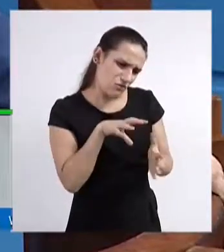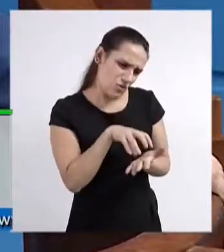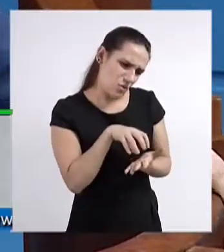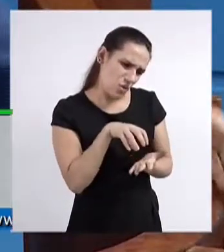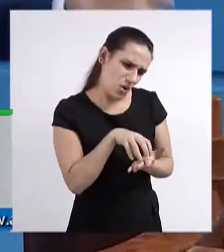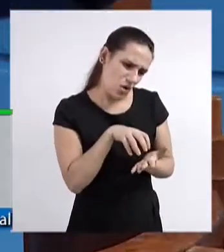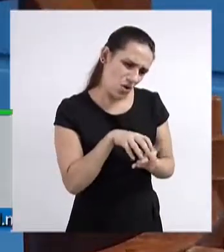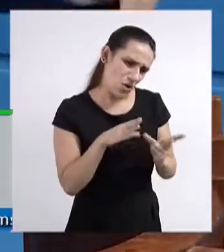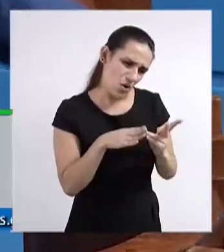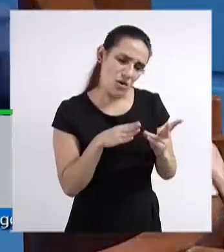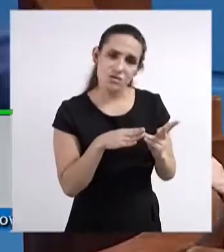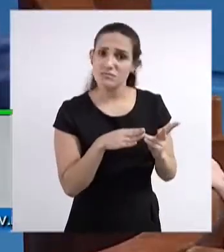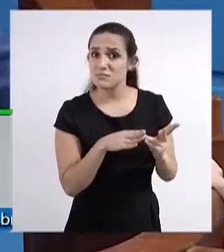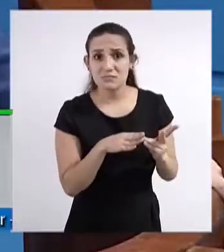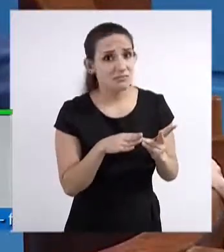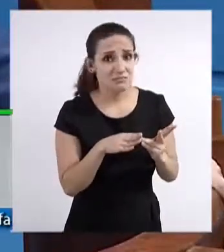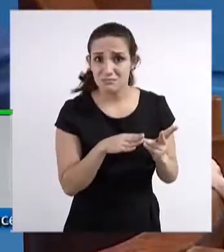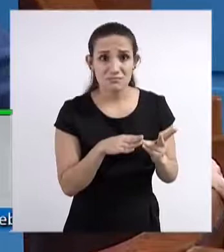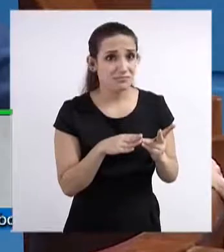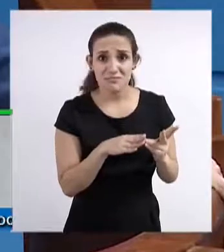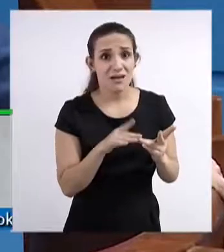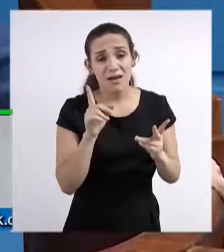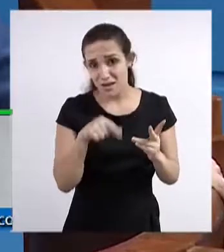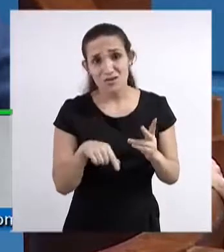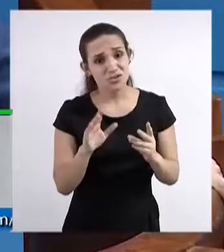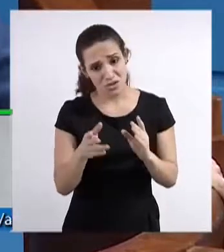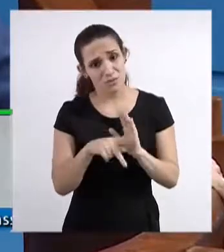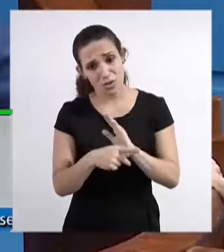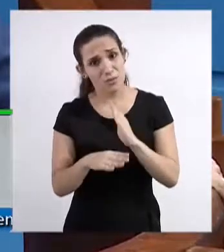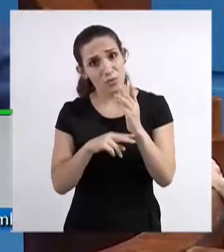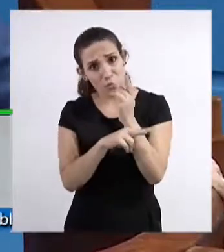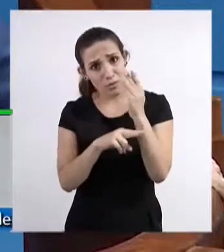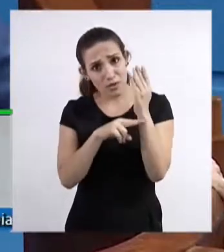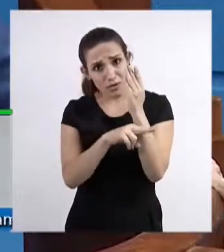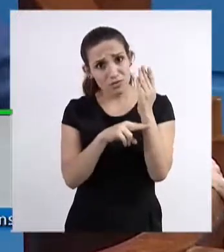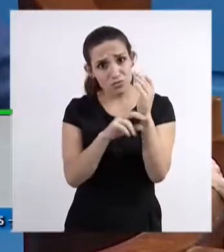que hoje em dia já estão sendo consideradas urbanas,